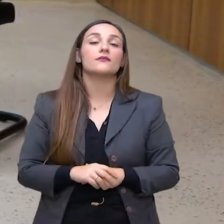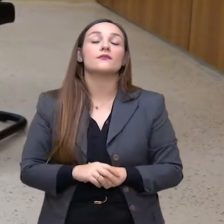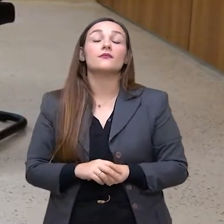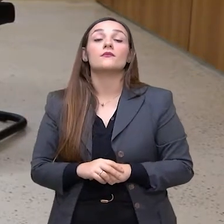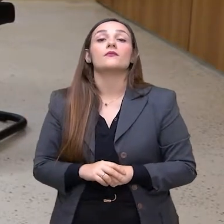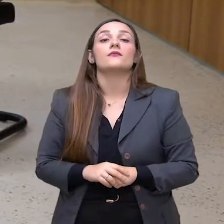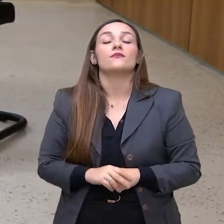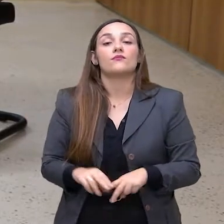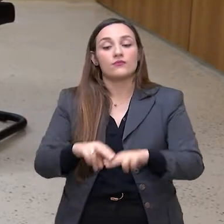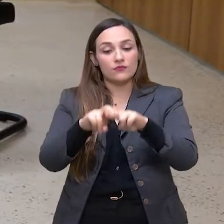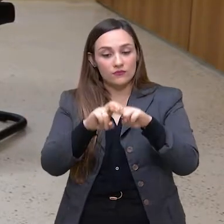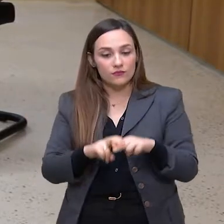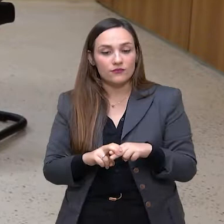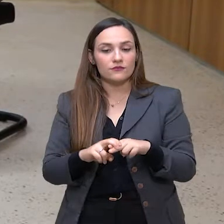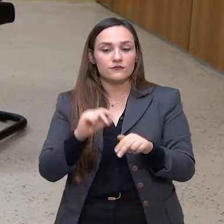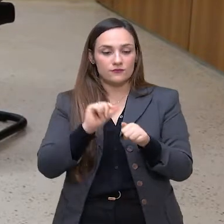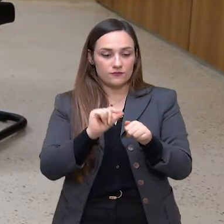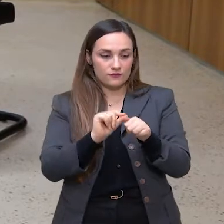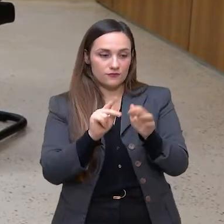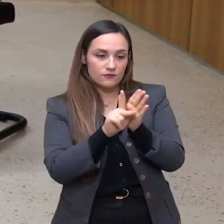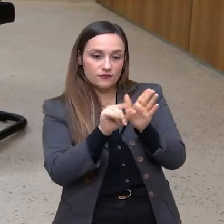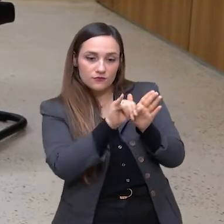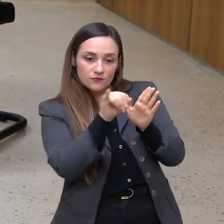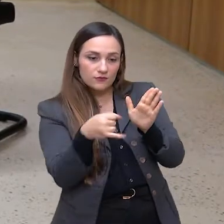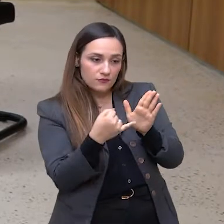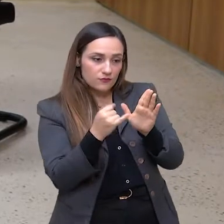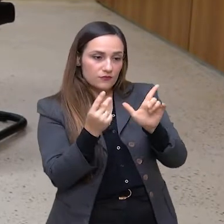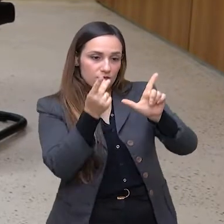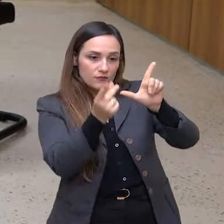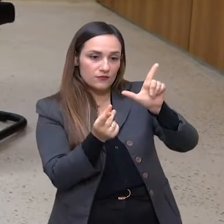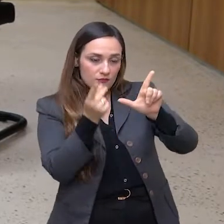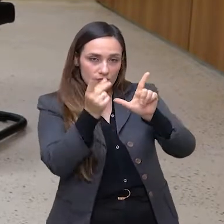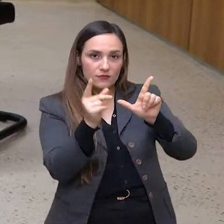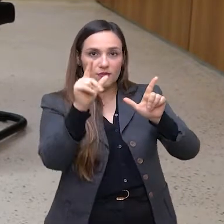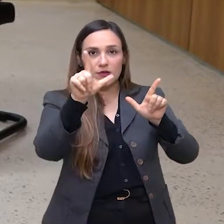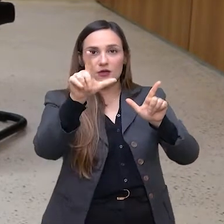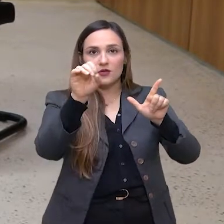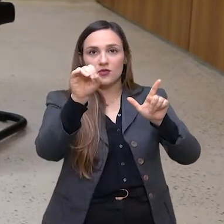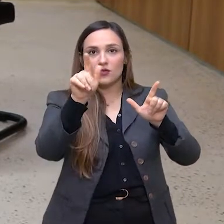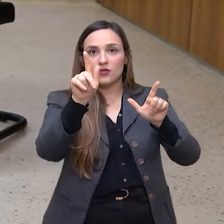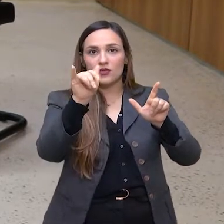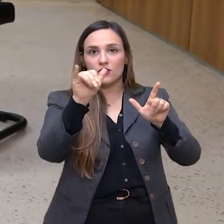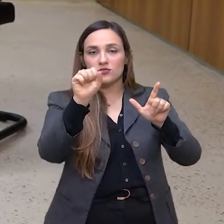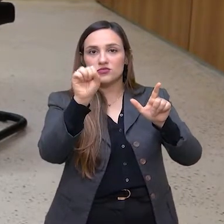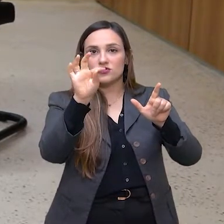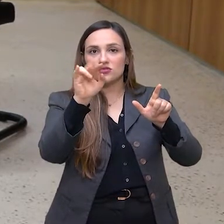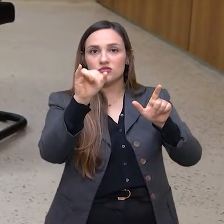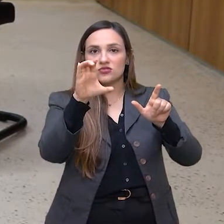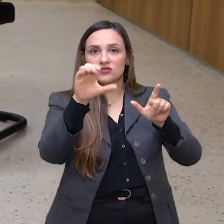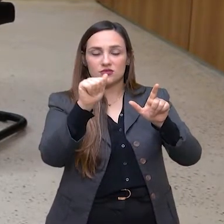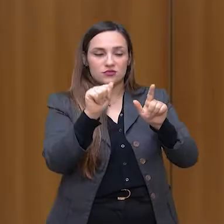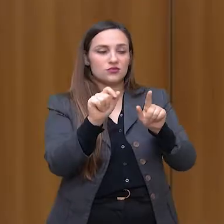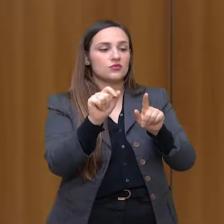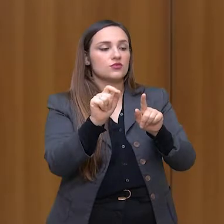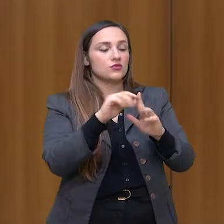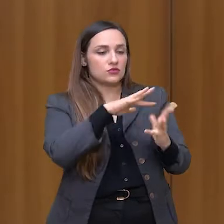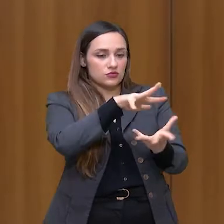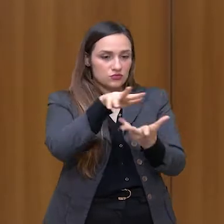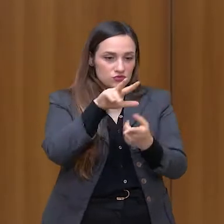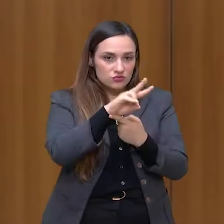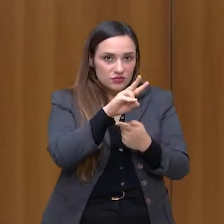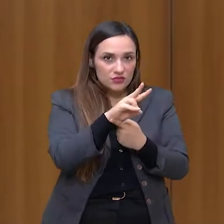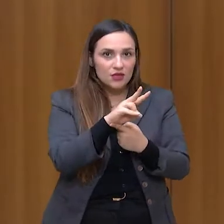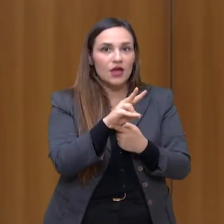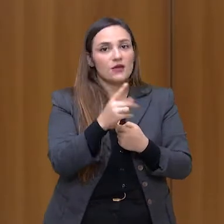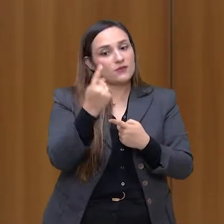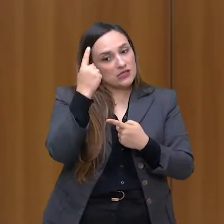Então, dentro disso tem a elaboração do plano de logística sustentável, tem várias ações que são desenvolvidas aqui